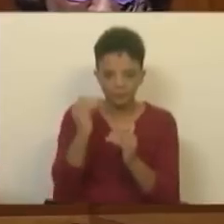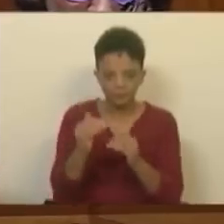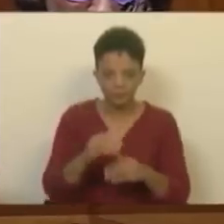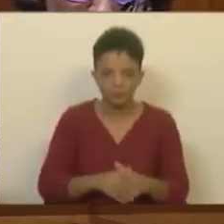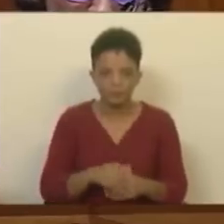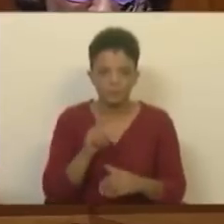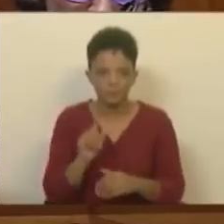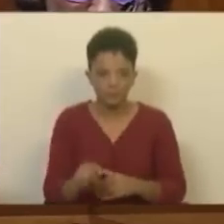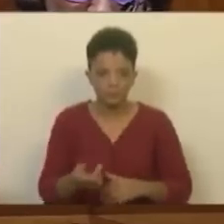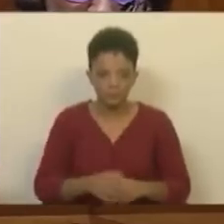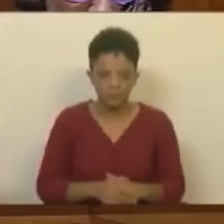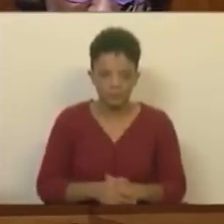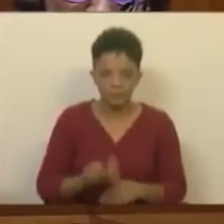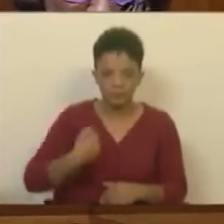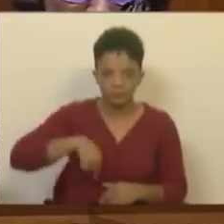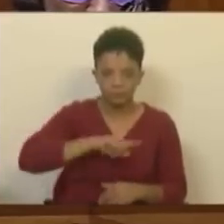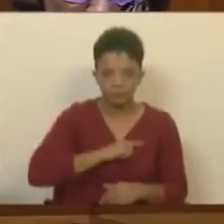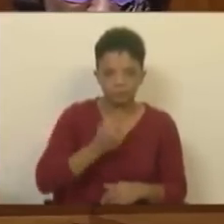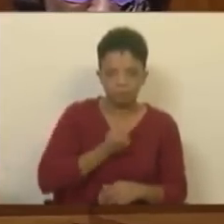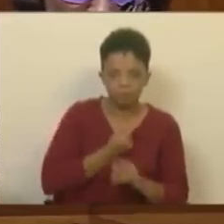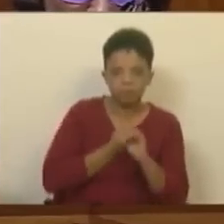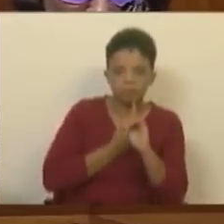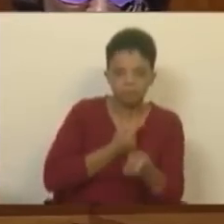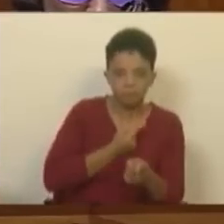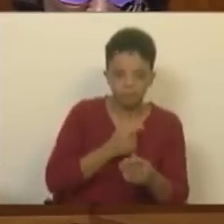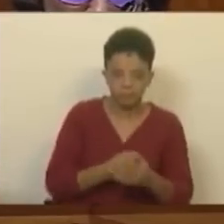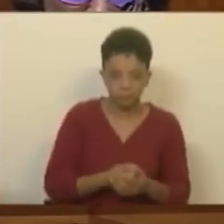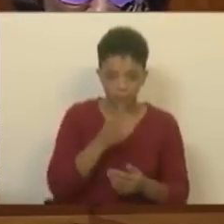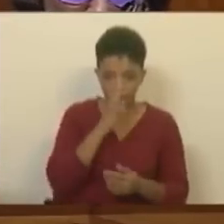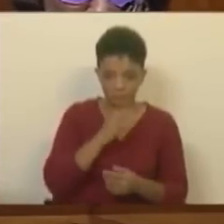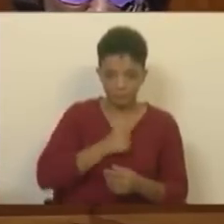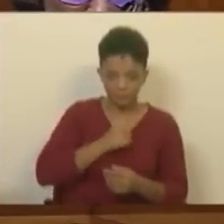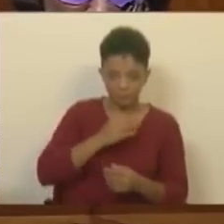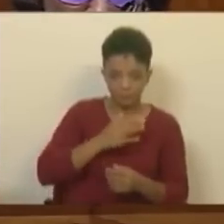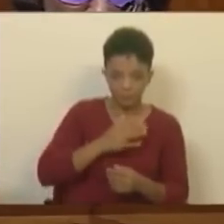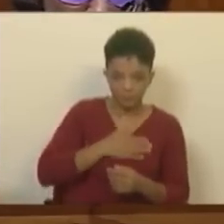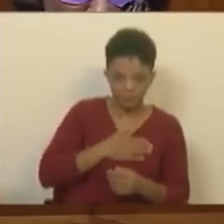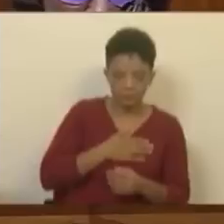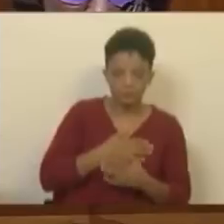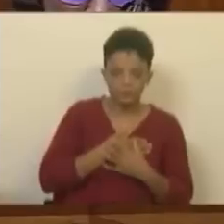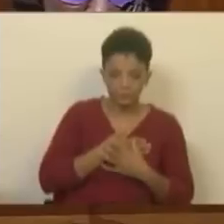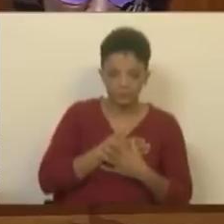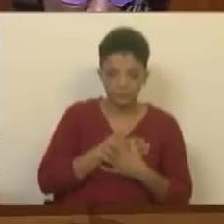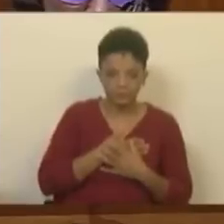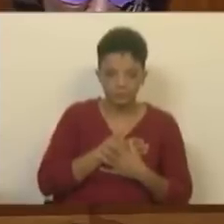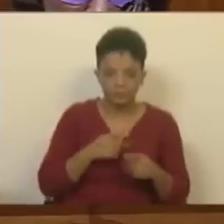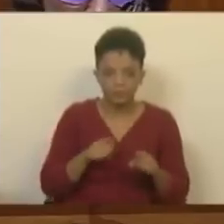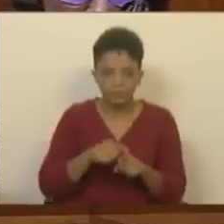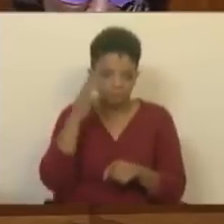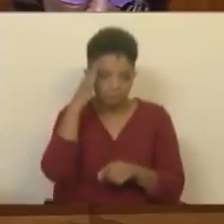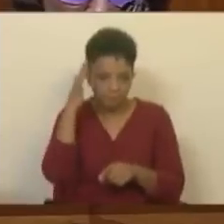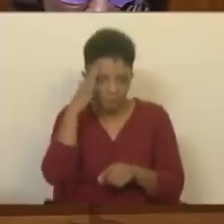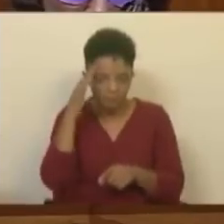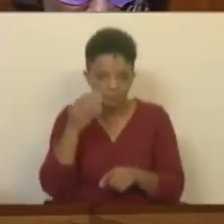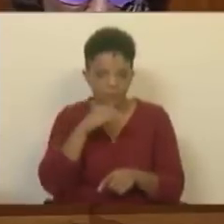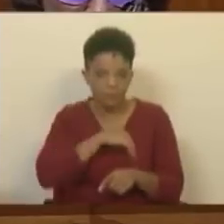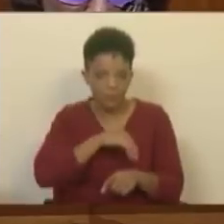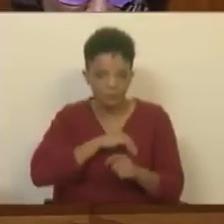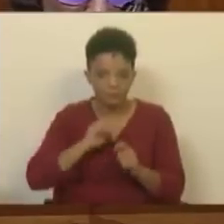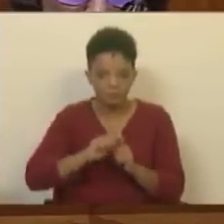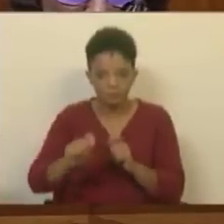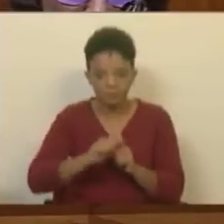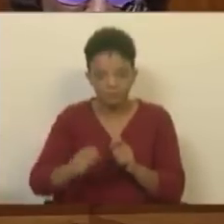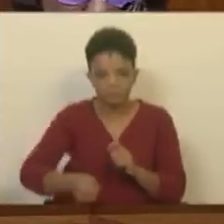o compro e aquilo que temos que fazer é enquanto as empresas se há melhoram a sua capacidade de remunerar melhor